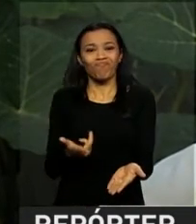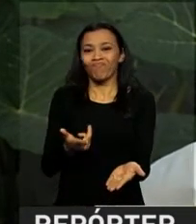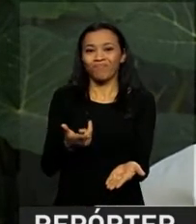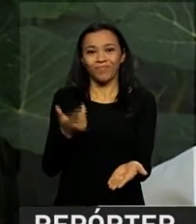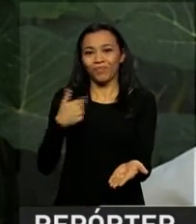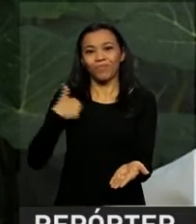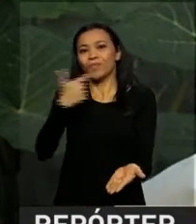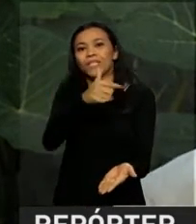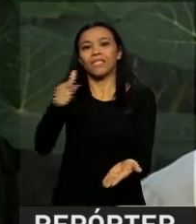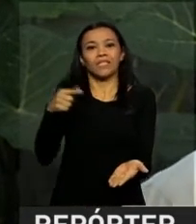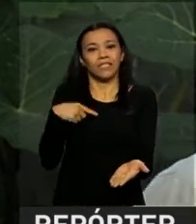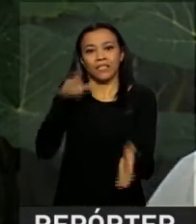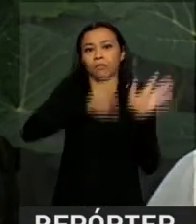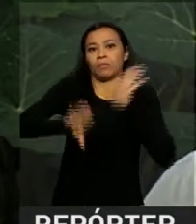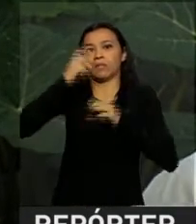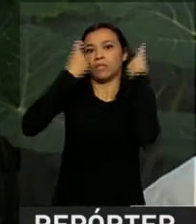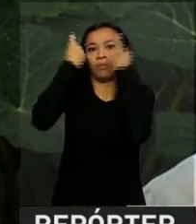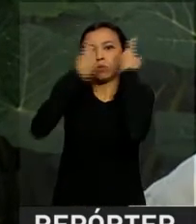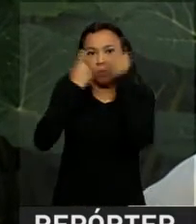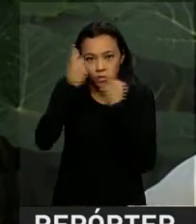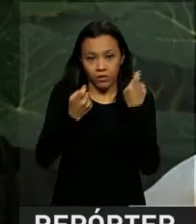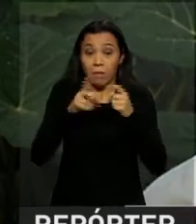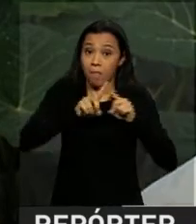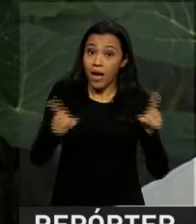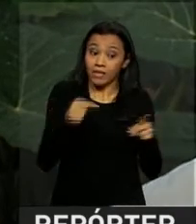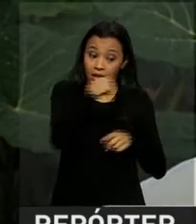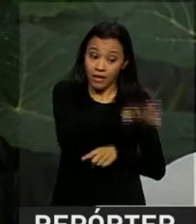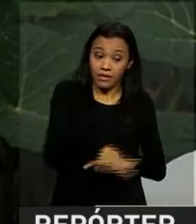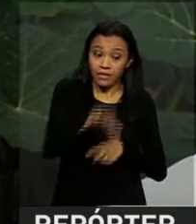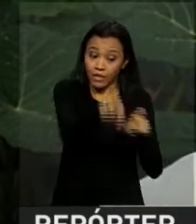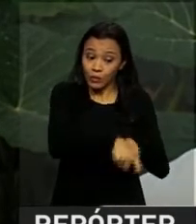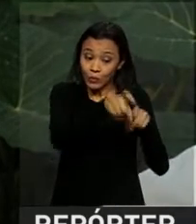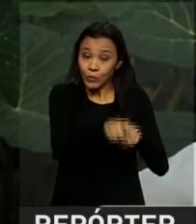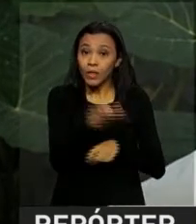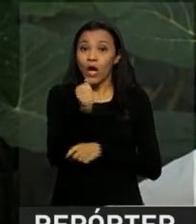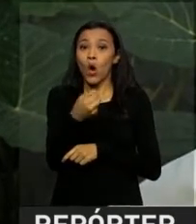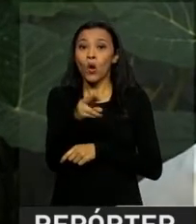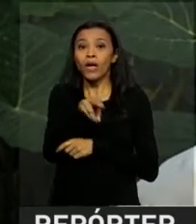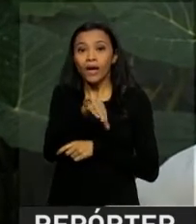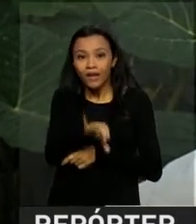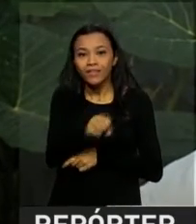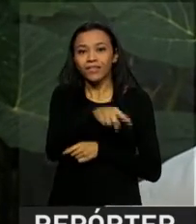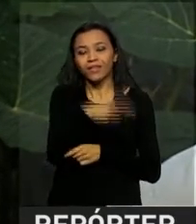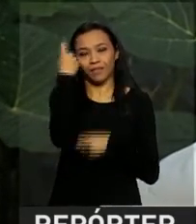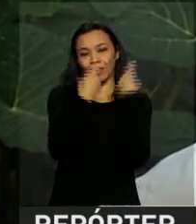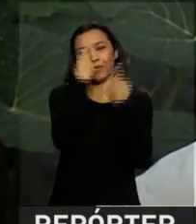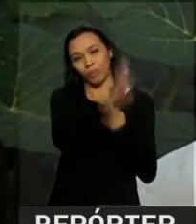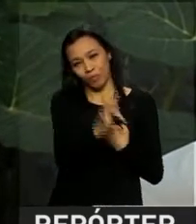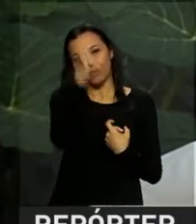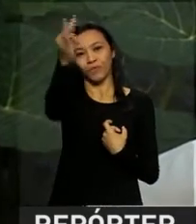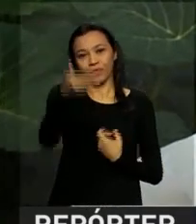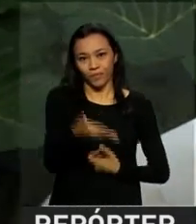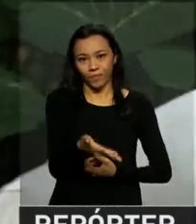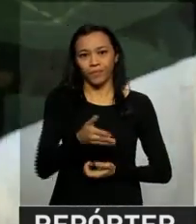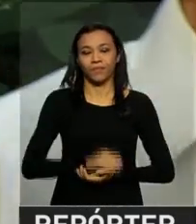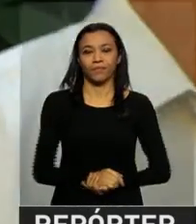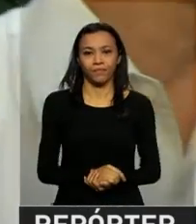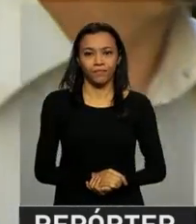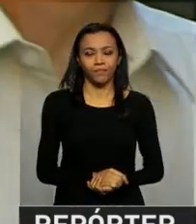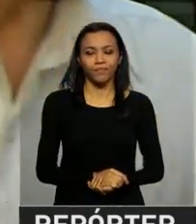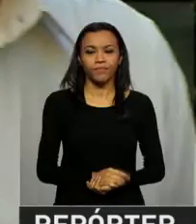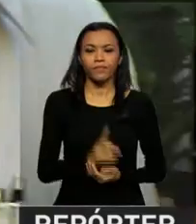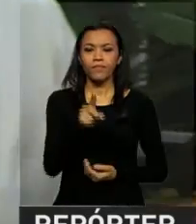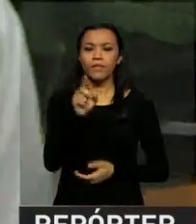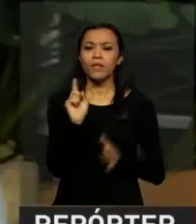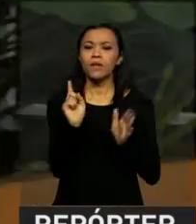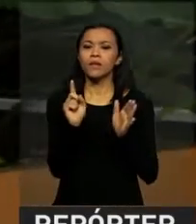desenfreada. Então, a agricultura orgânica, ela se preocupa de ser uma agricultura para hoje, mas também uma agricultura para o futuro. E para